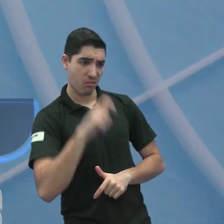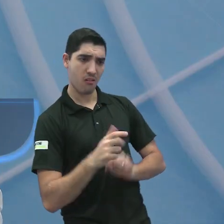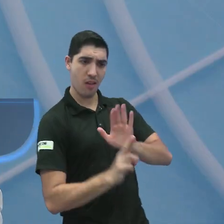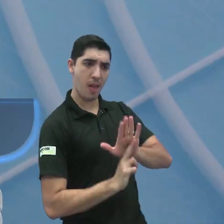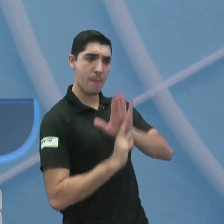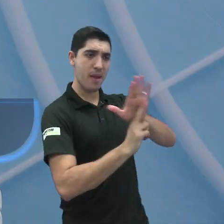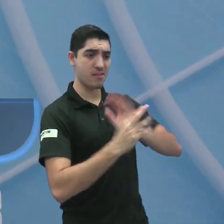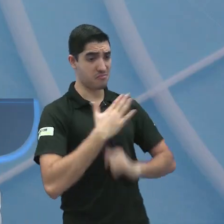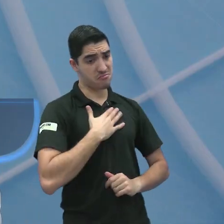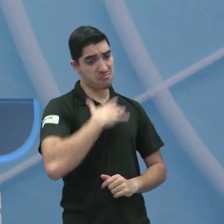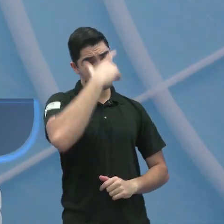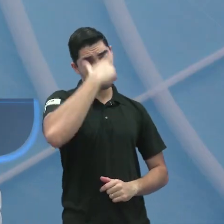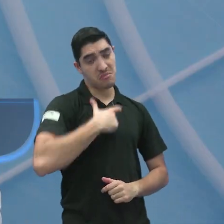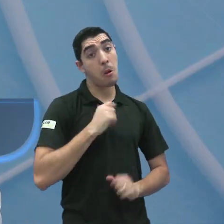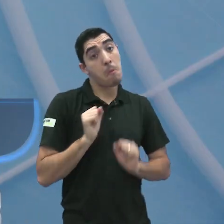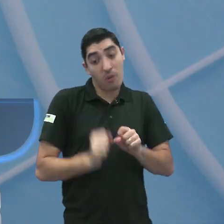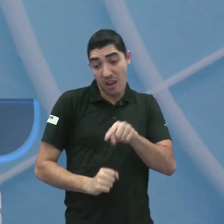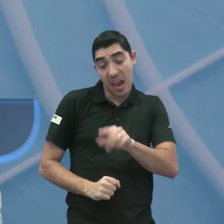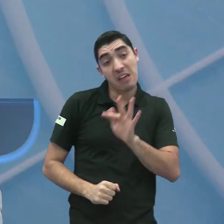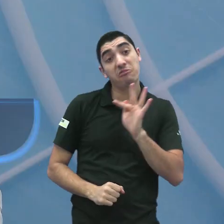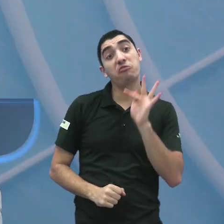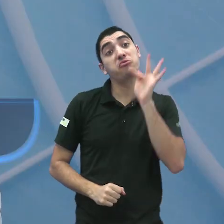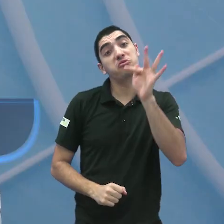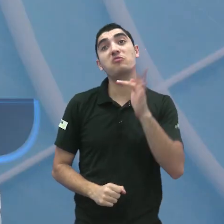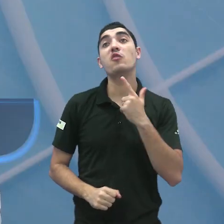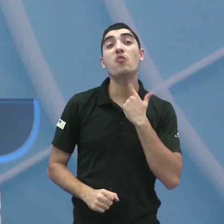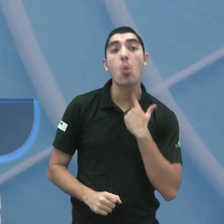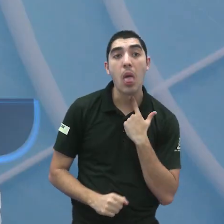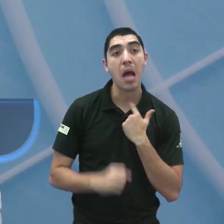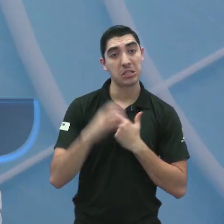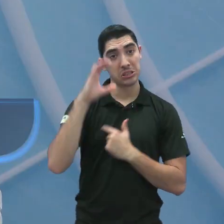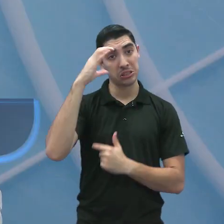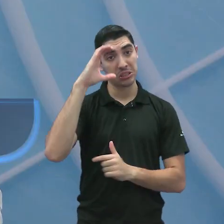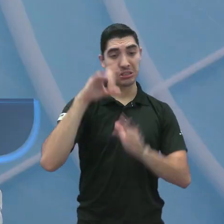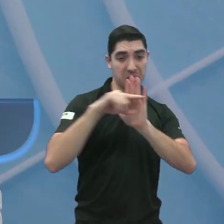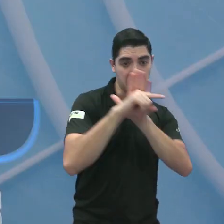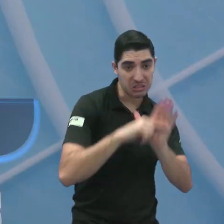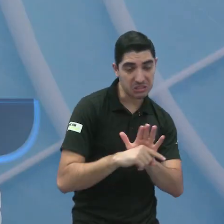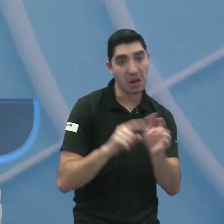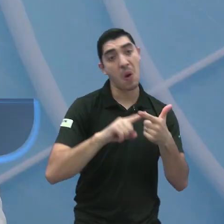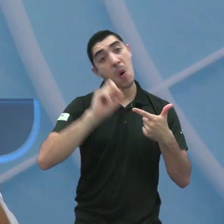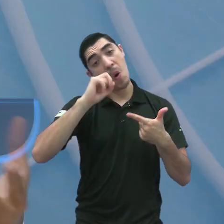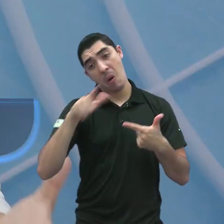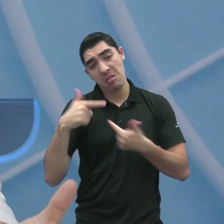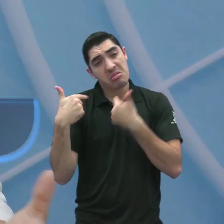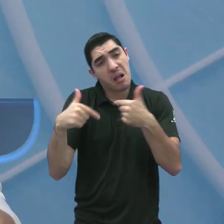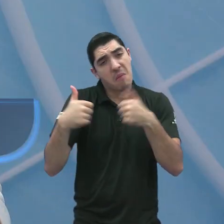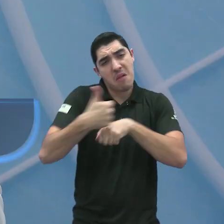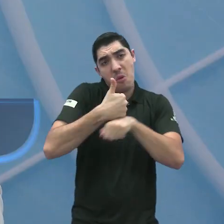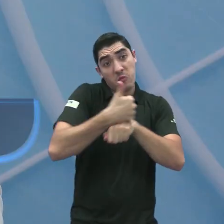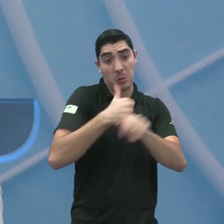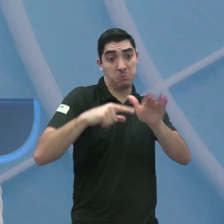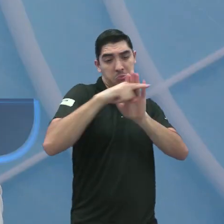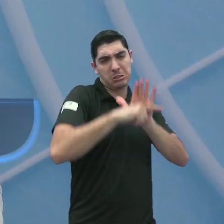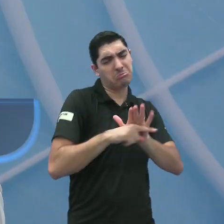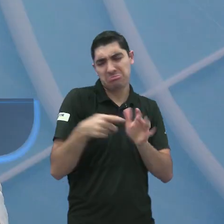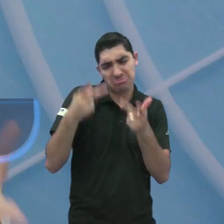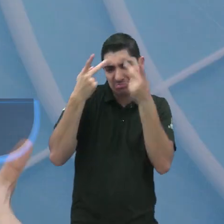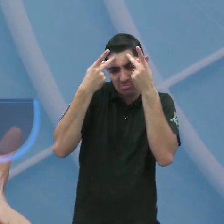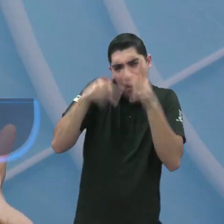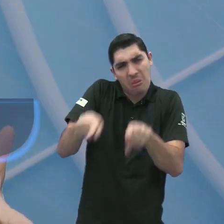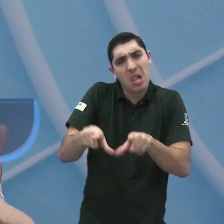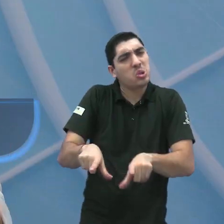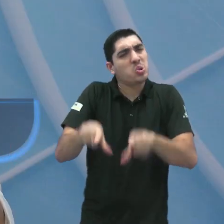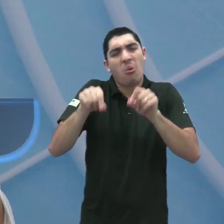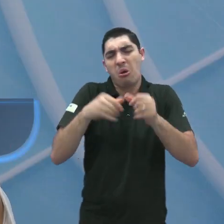vir a se tornar uma grande cientista ou uma grande pesquisadora, o que ela quiser, né? Então, eu tenho trazido